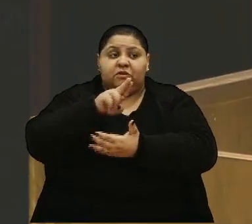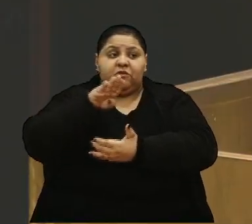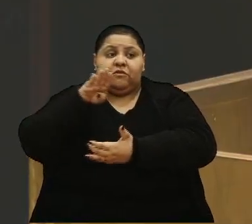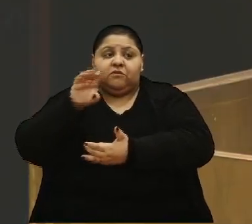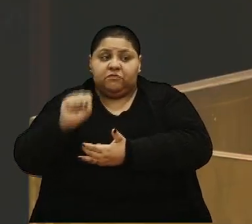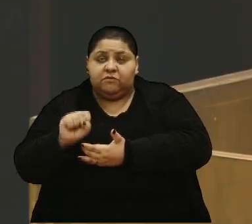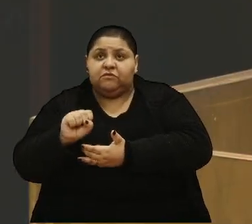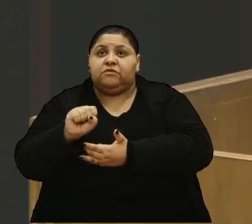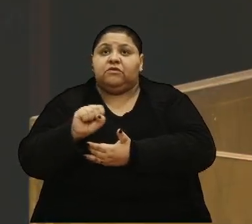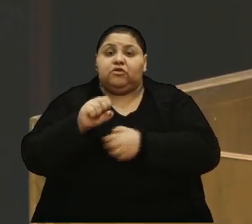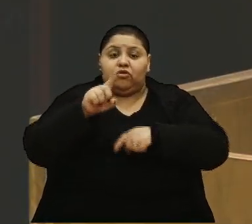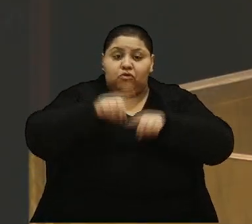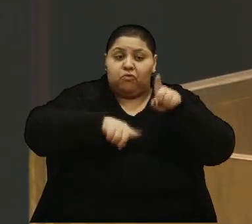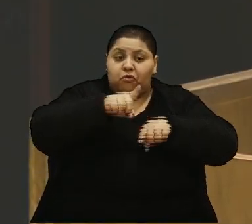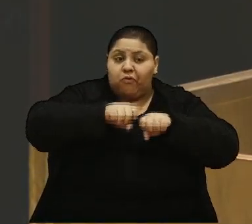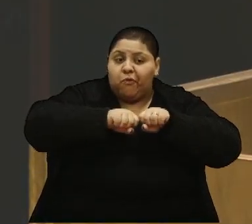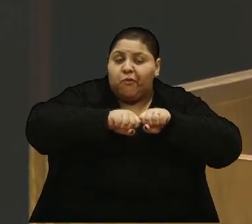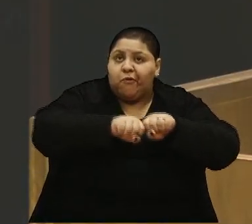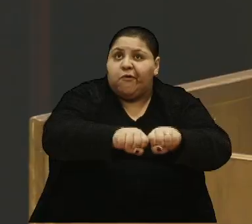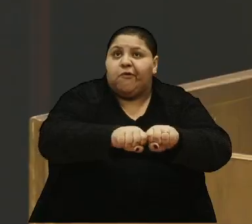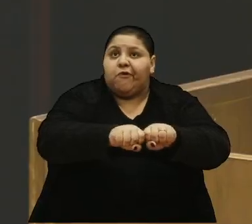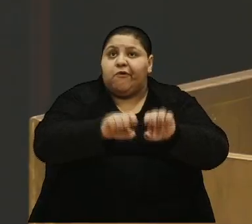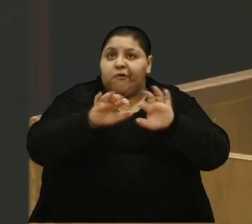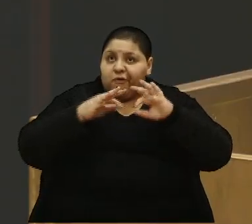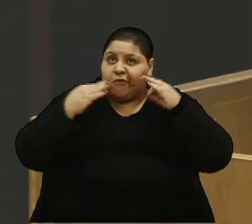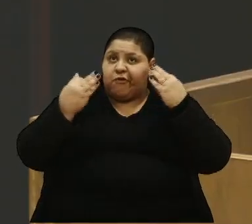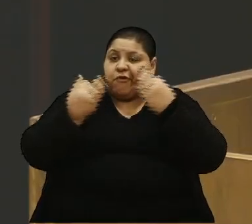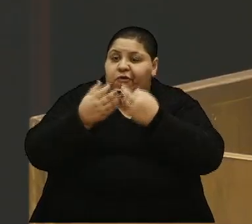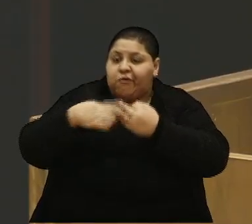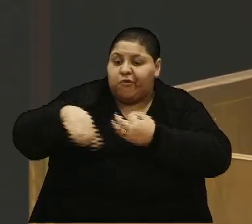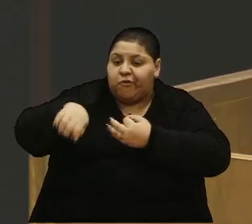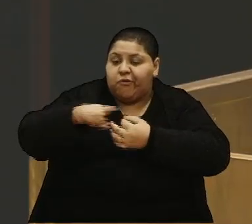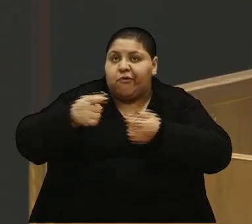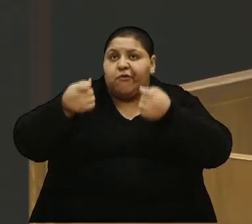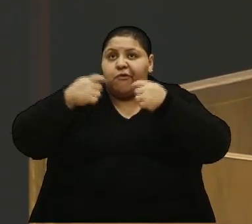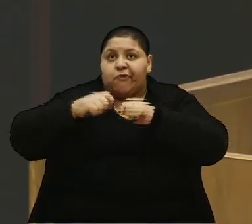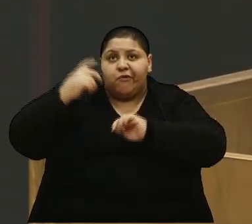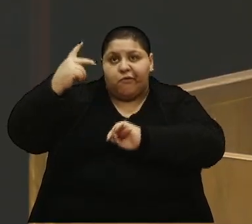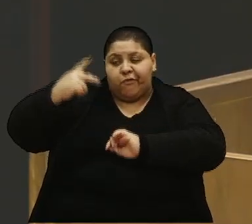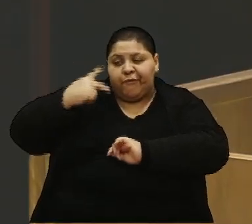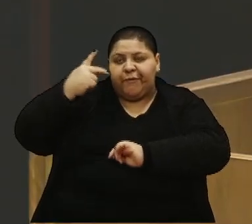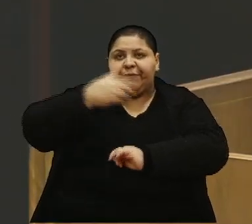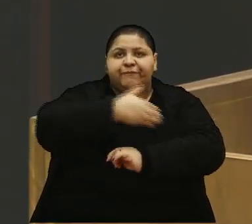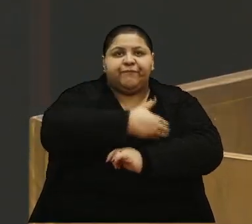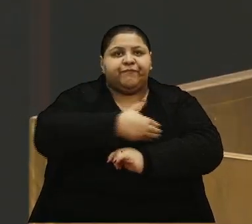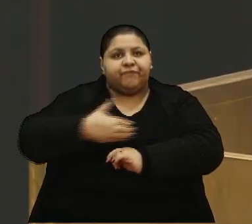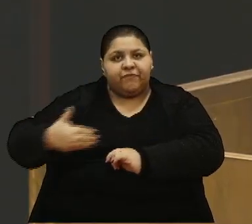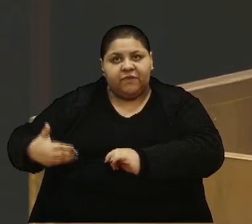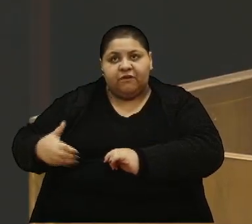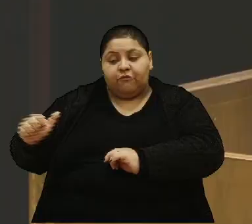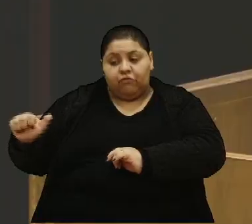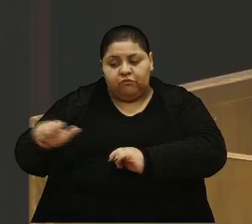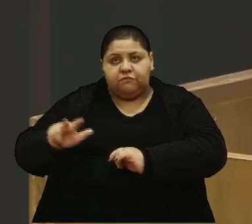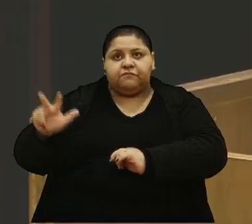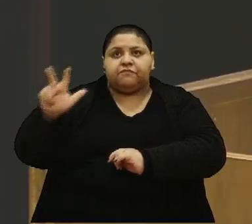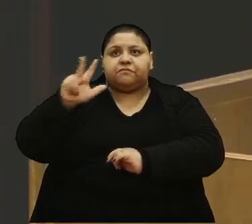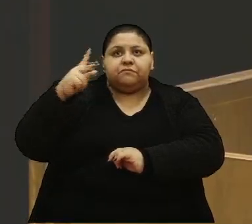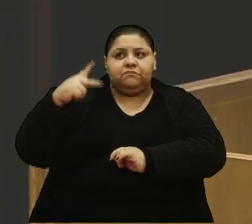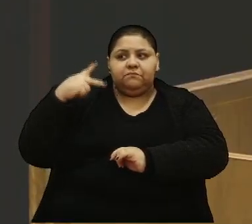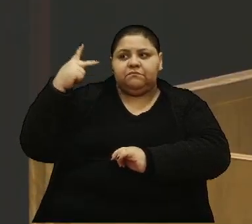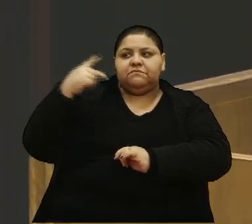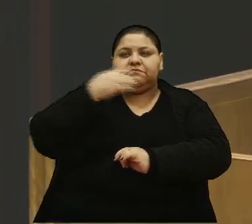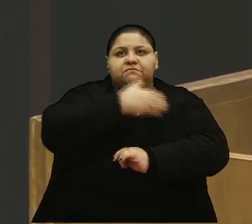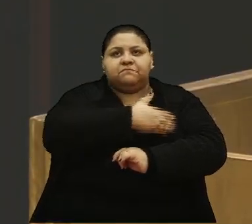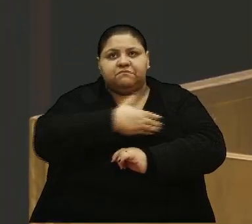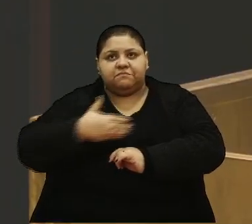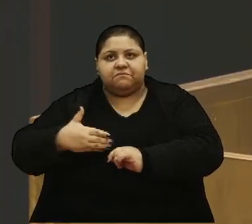UBS, no mercado, na família, nós precisamos de política pública, de valorização das políticas públicas e